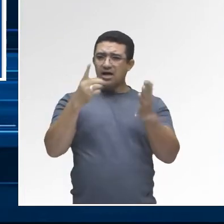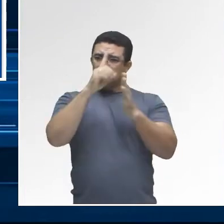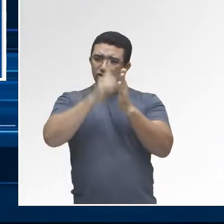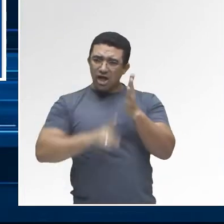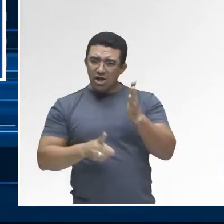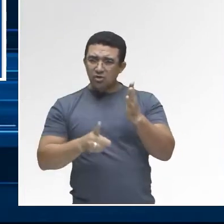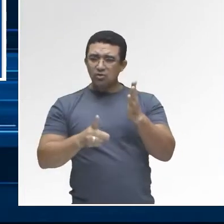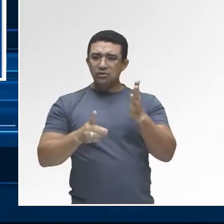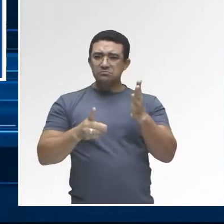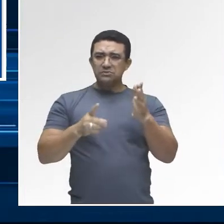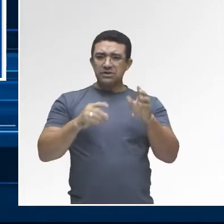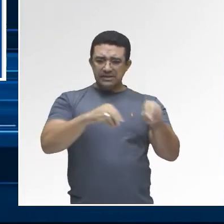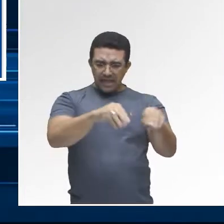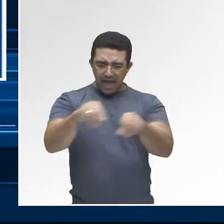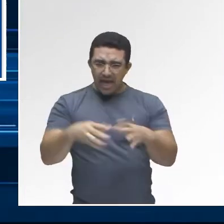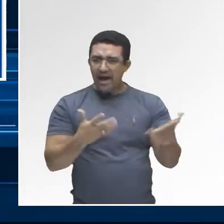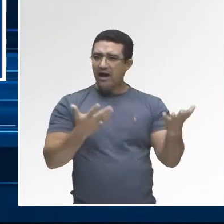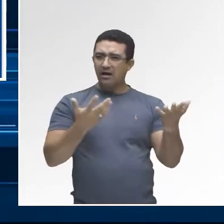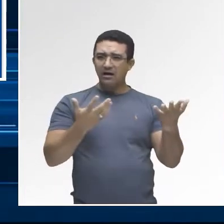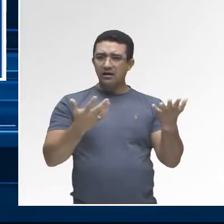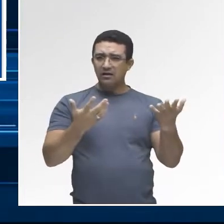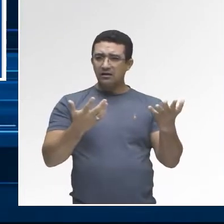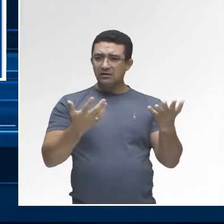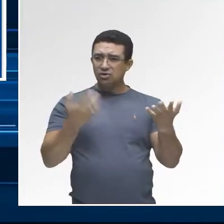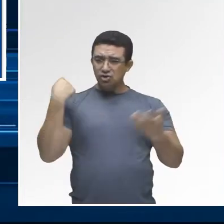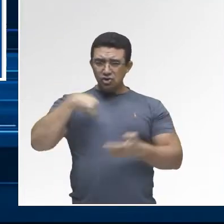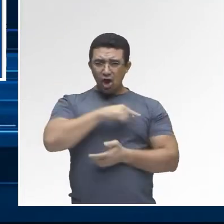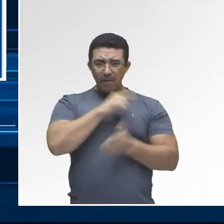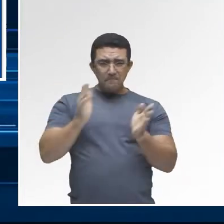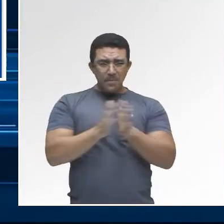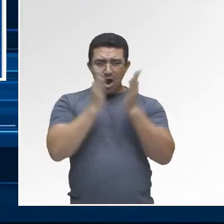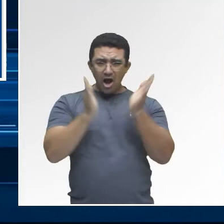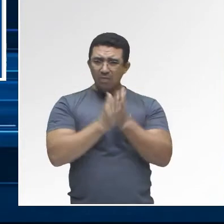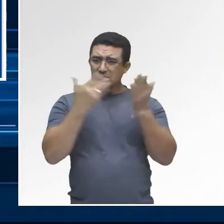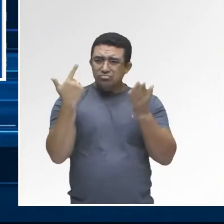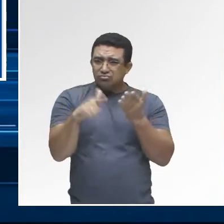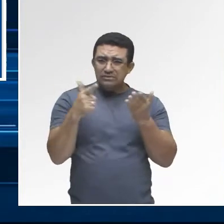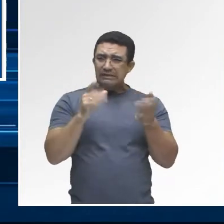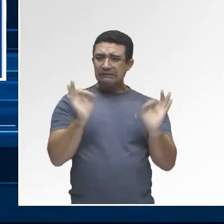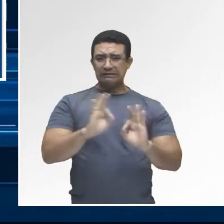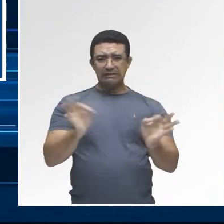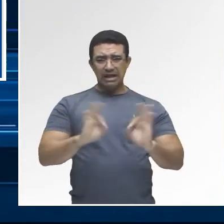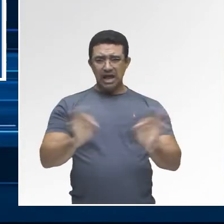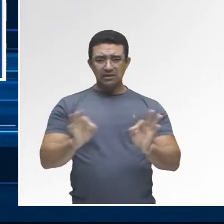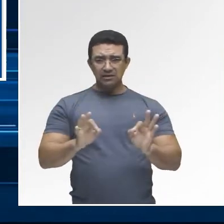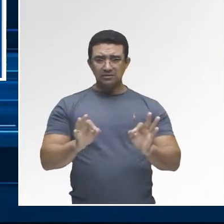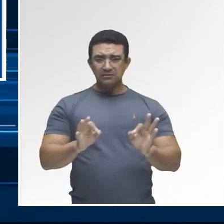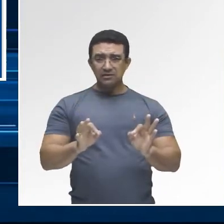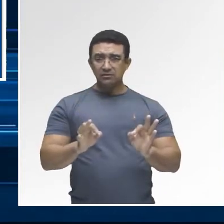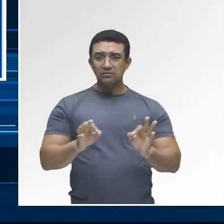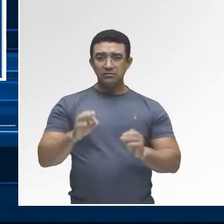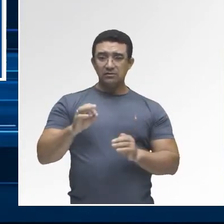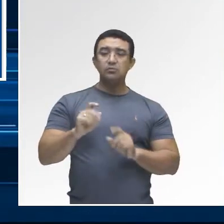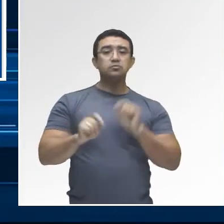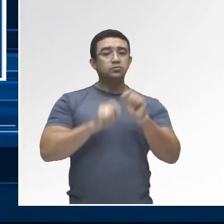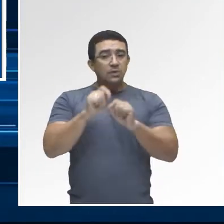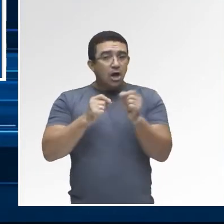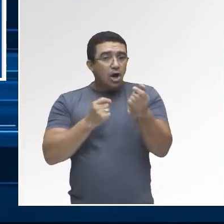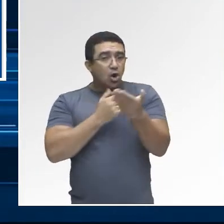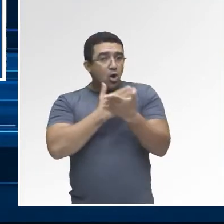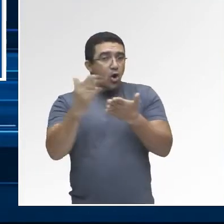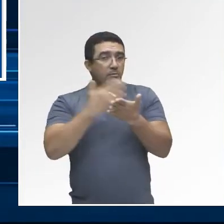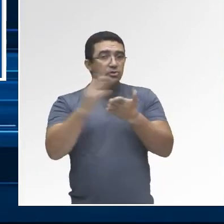direitos para os plebeus, tá? E aí nós vamos ver, por exemplo, a instituição dos tribunos